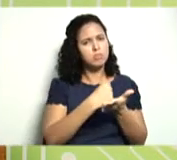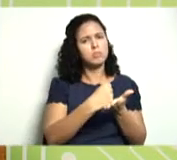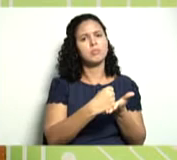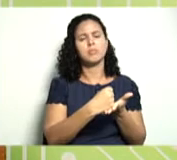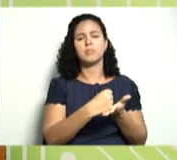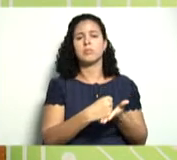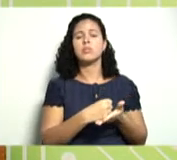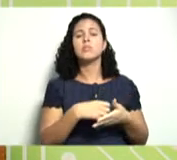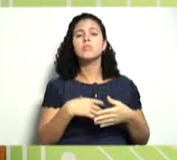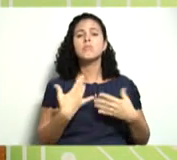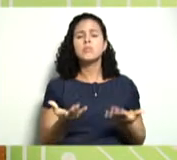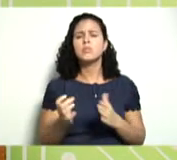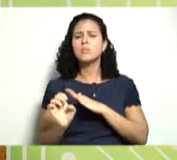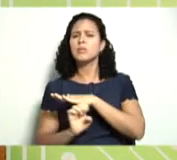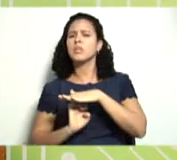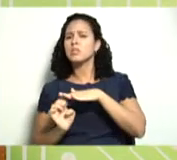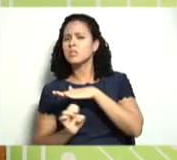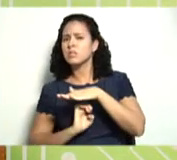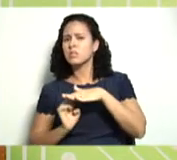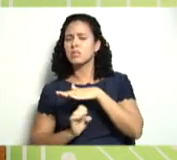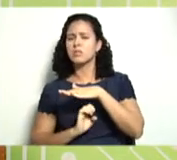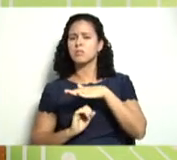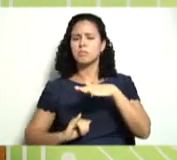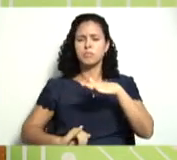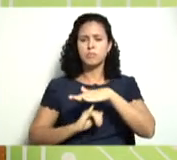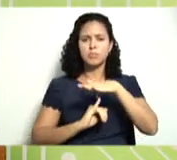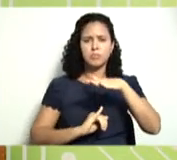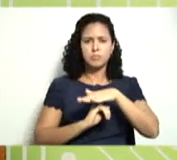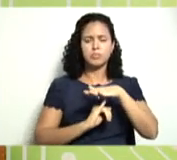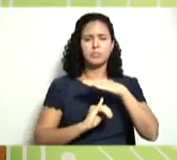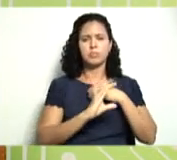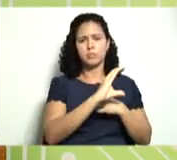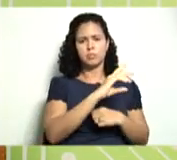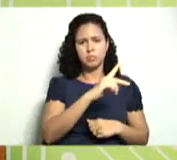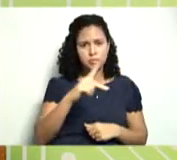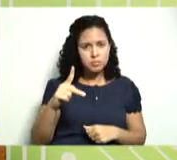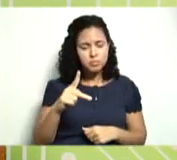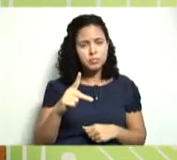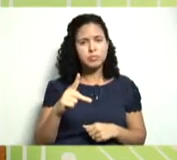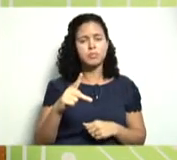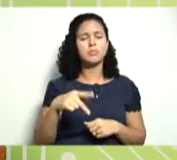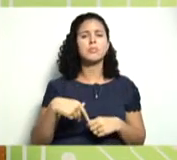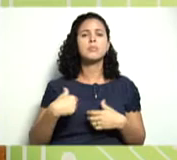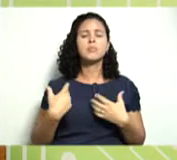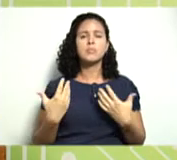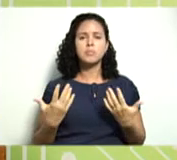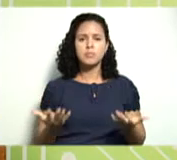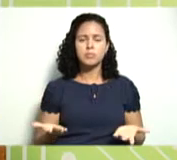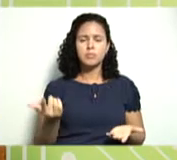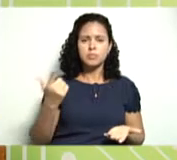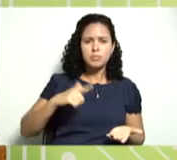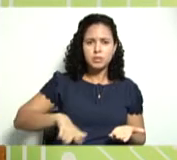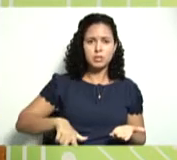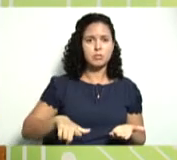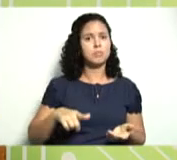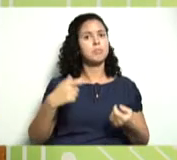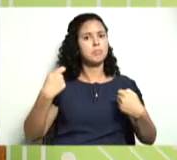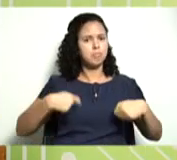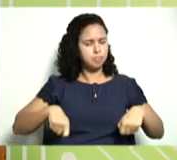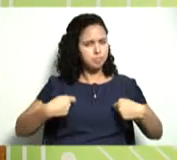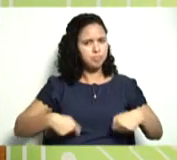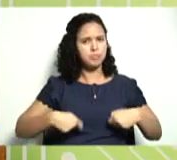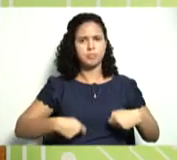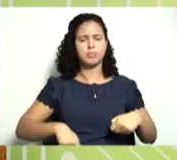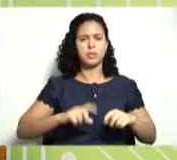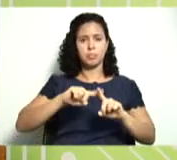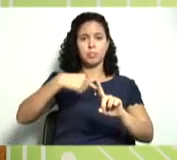empresas instituições e cooperativo é cooperativas é tem ainda muito mais